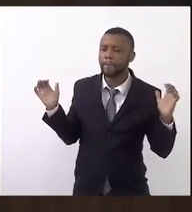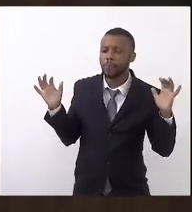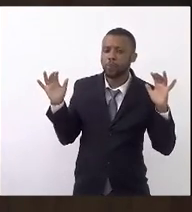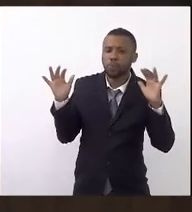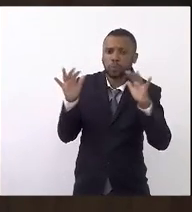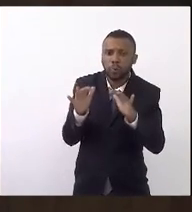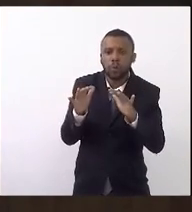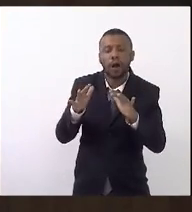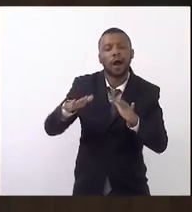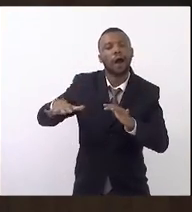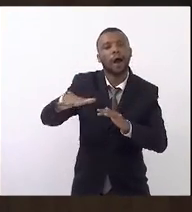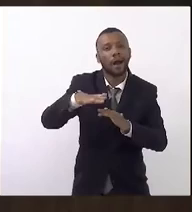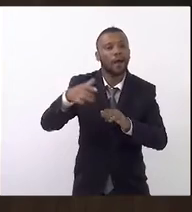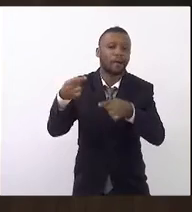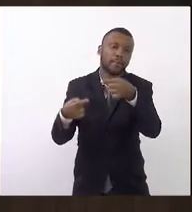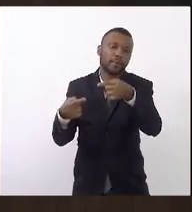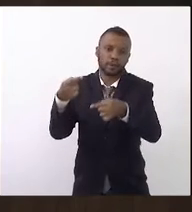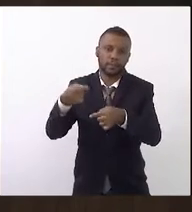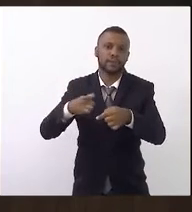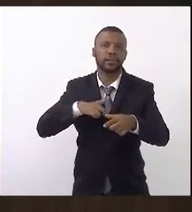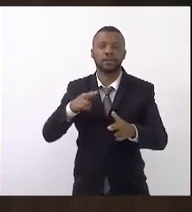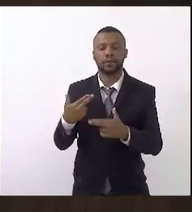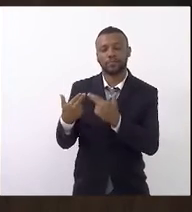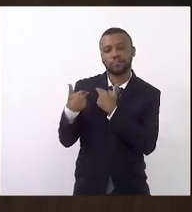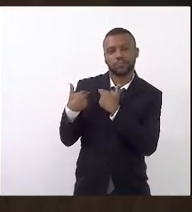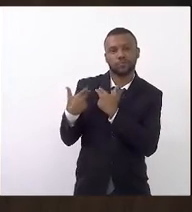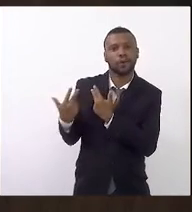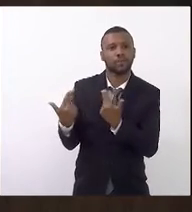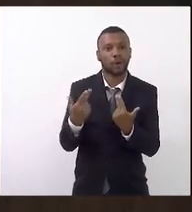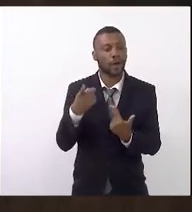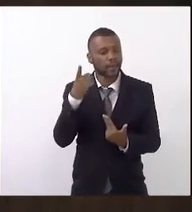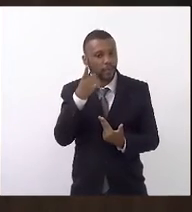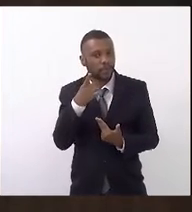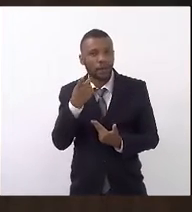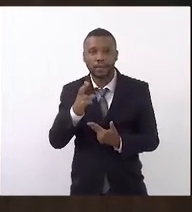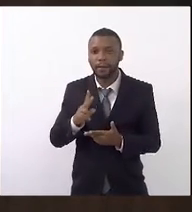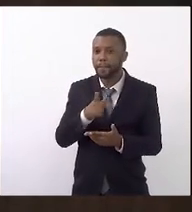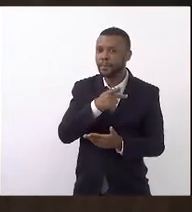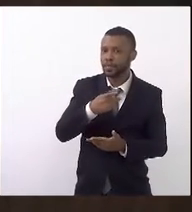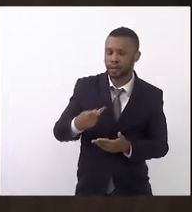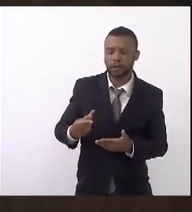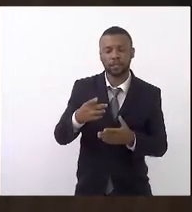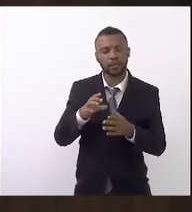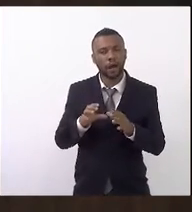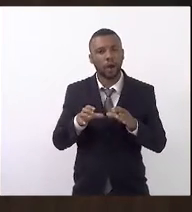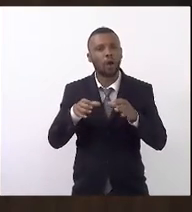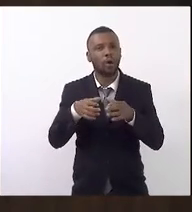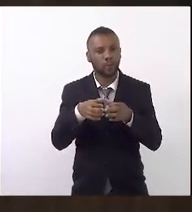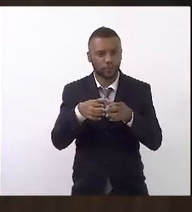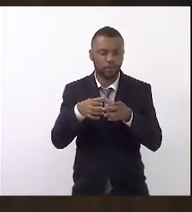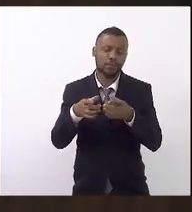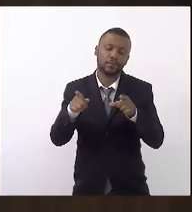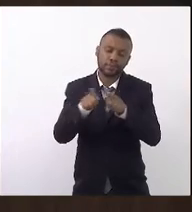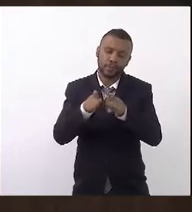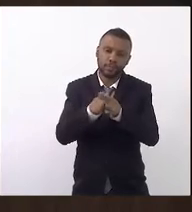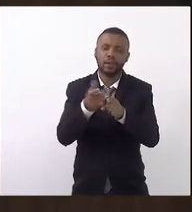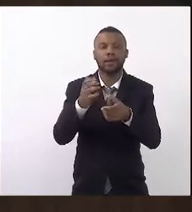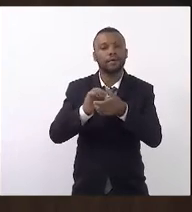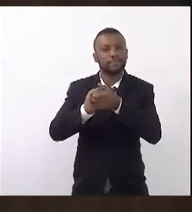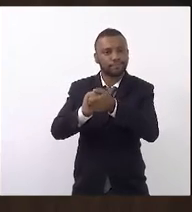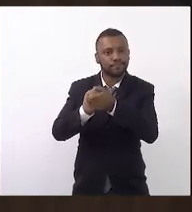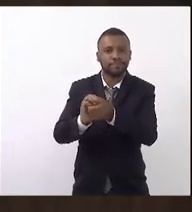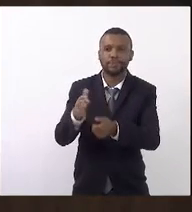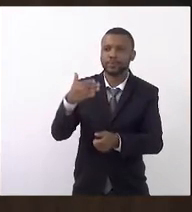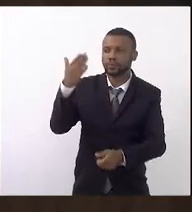tomando a responsabilidade aqui, como a deputada presidente da comissão que trouxe aqui esse jovem, gostaria que o presidente também saudasse, eles estão